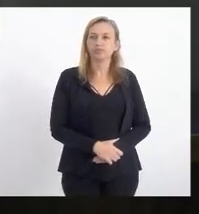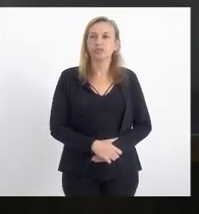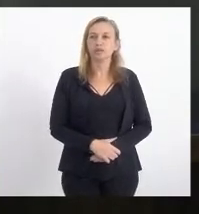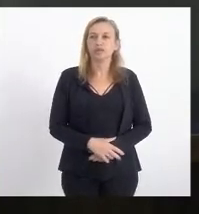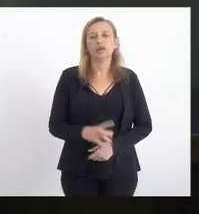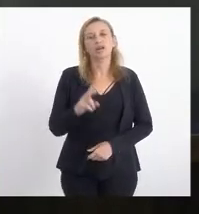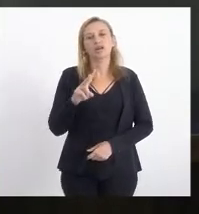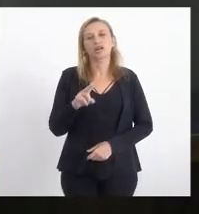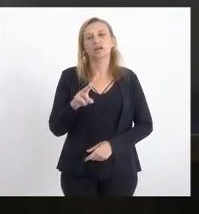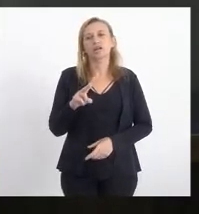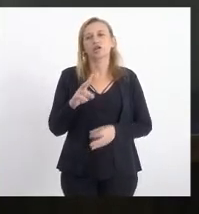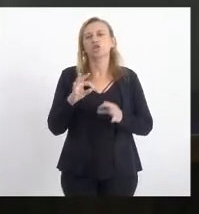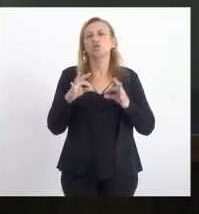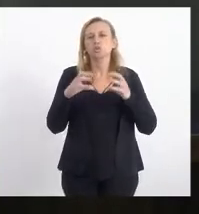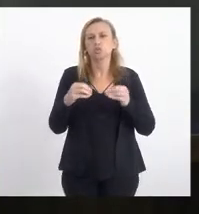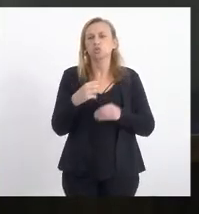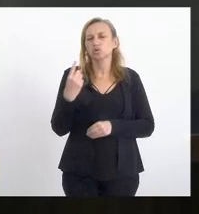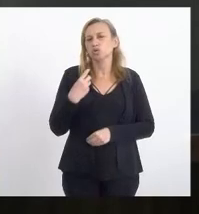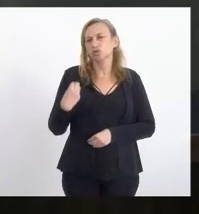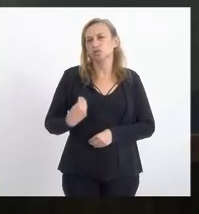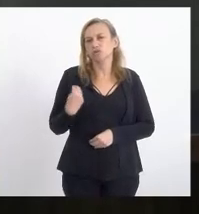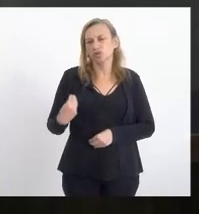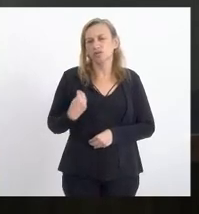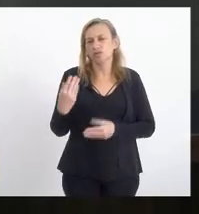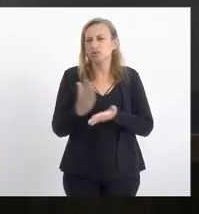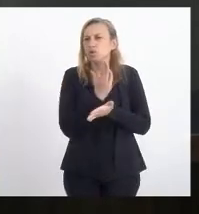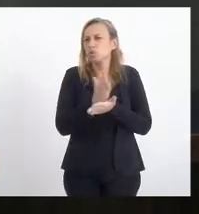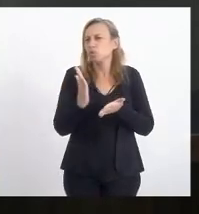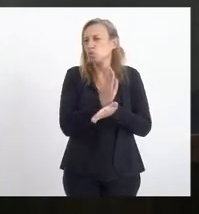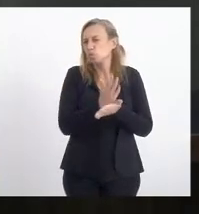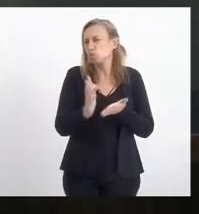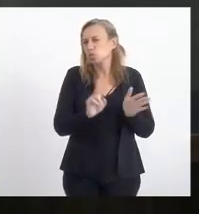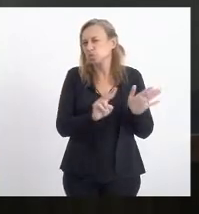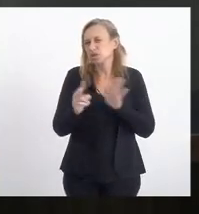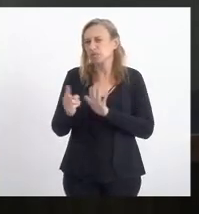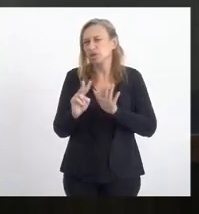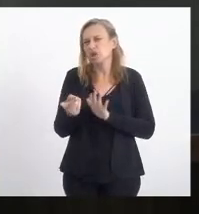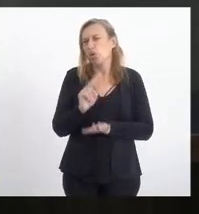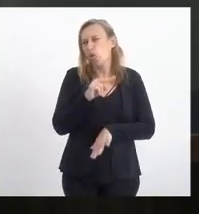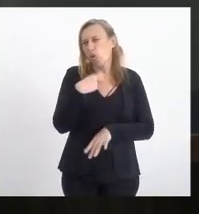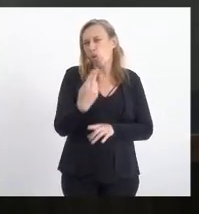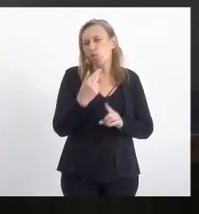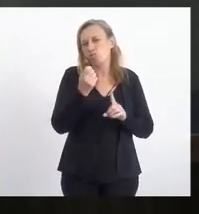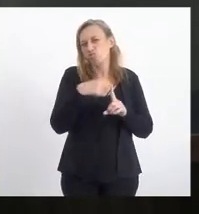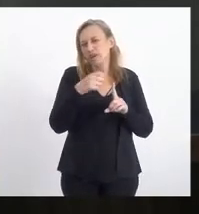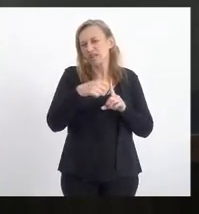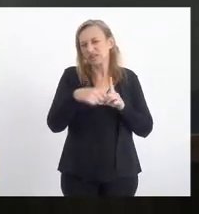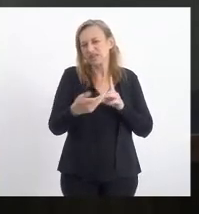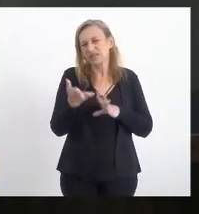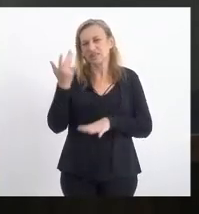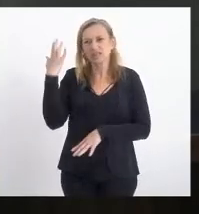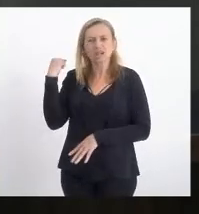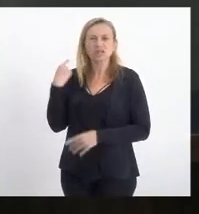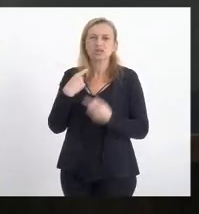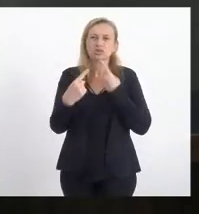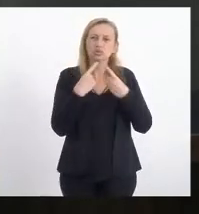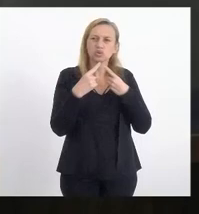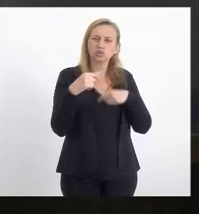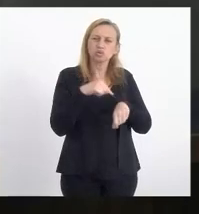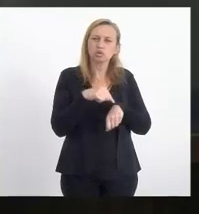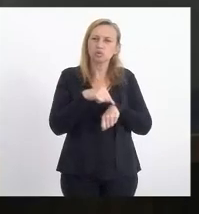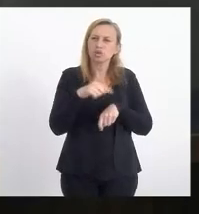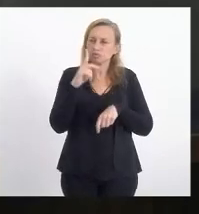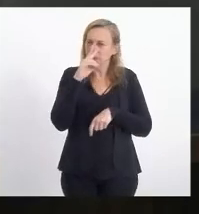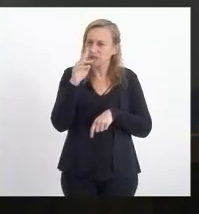viveu e há algumas semanas ou poucos meses atrás quando discutimos no momento